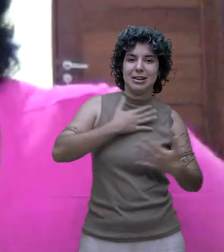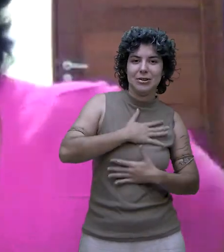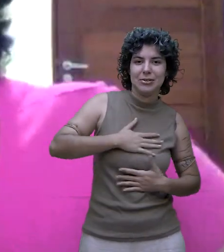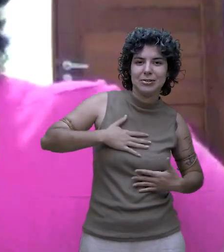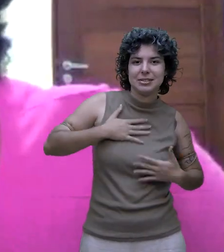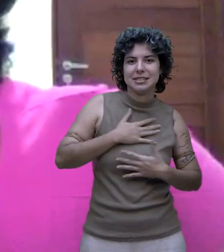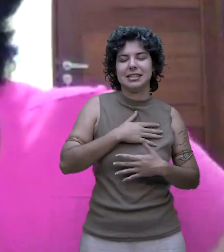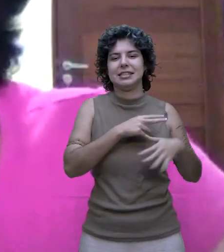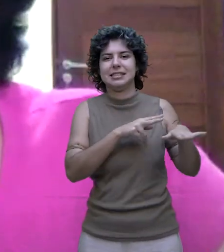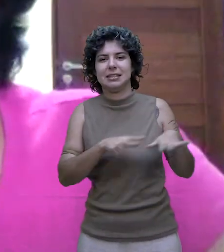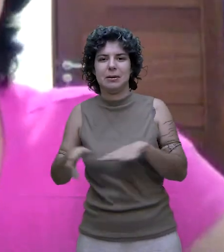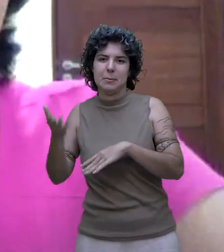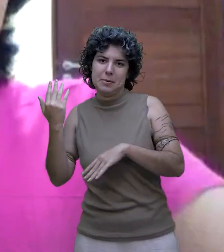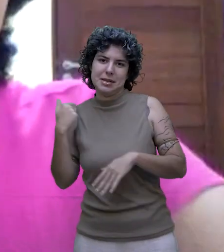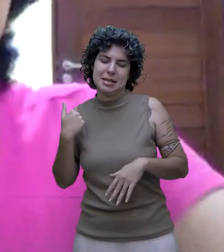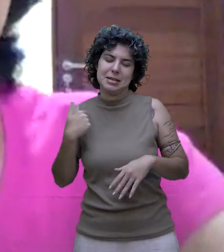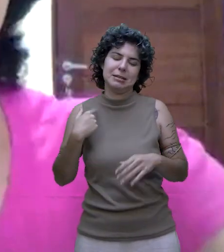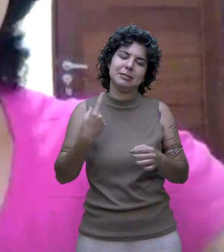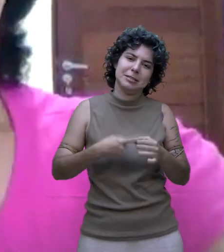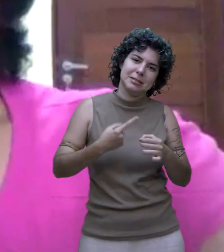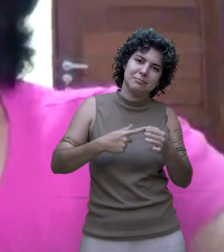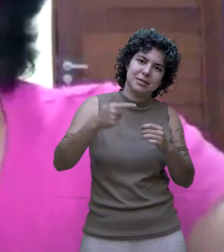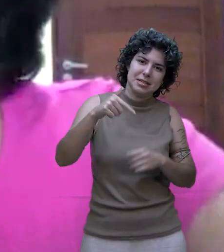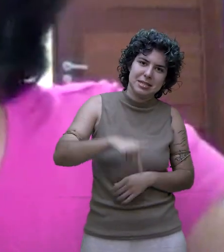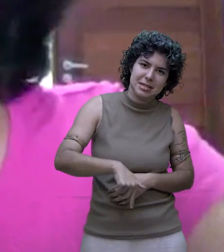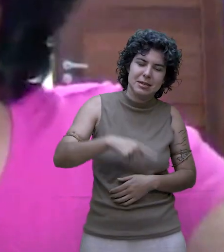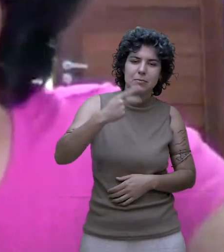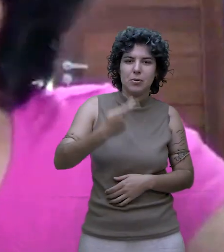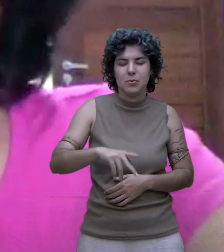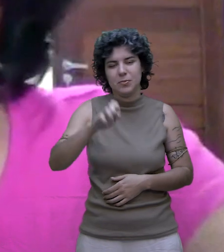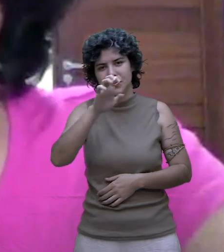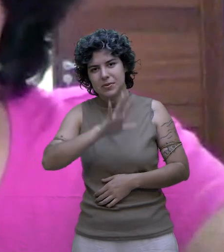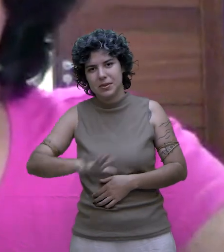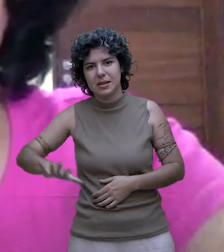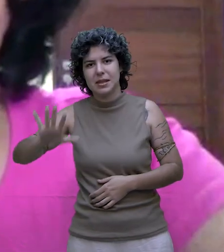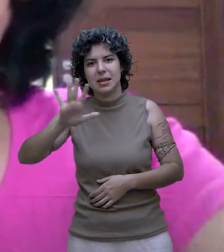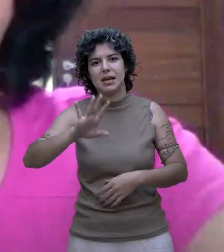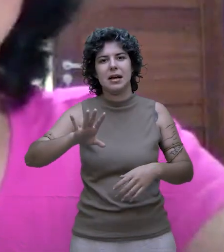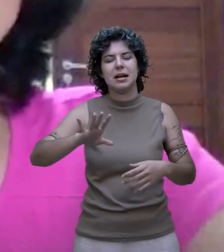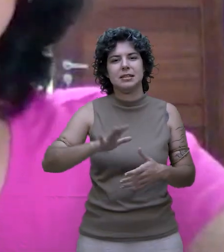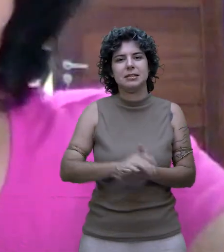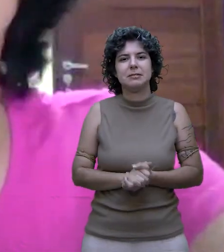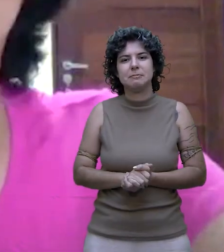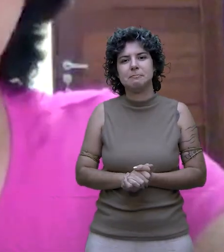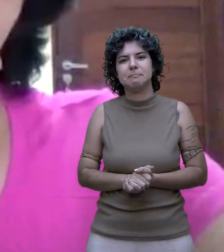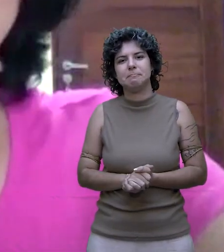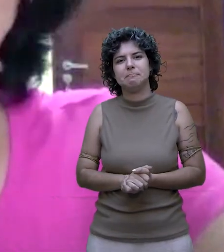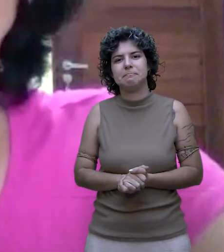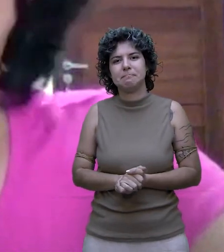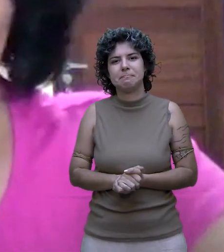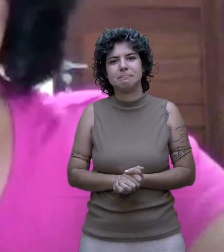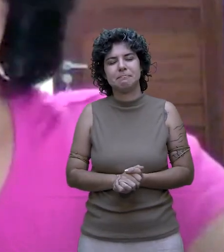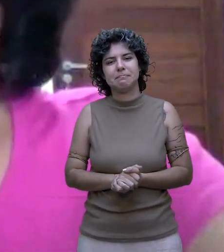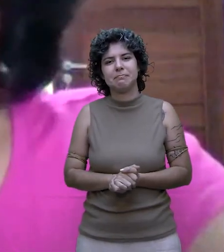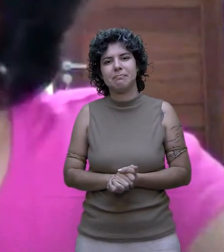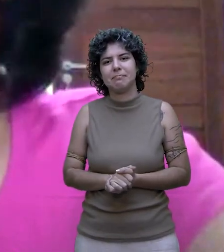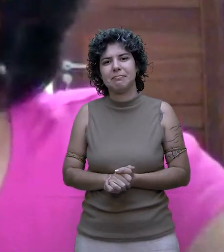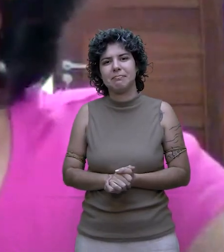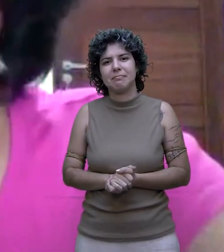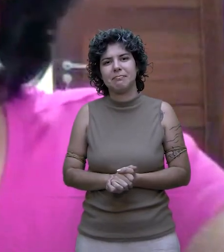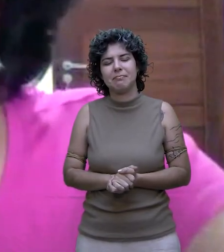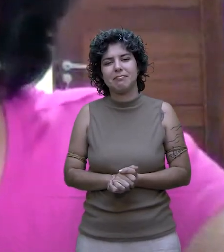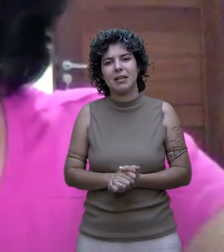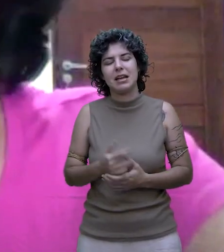estava em uma cidade aqui da Paraíba, e ver a reação da plateia,